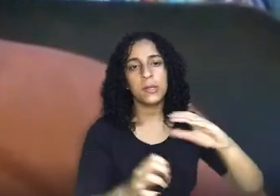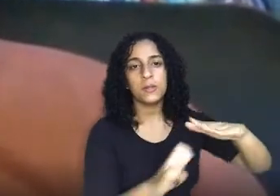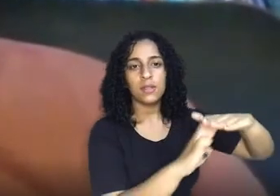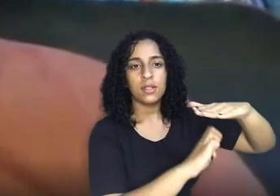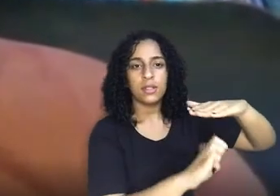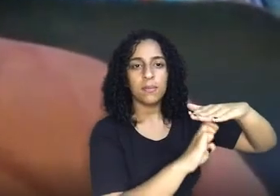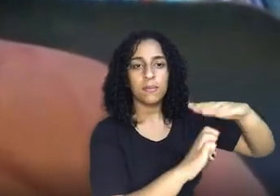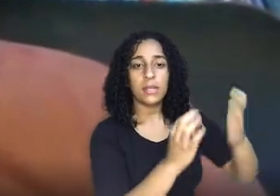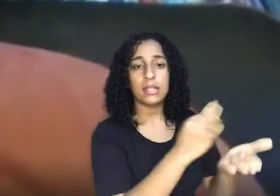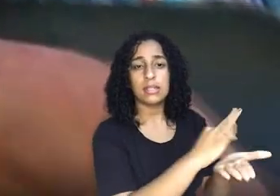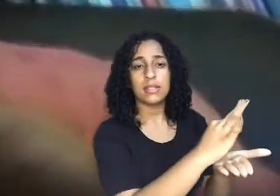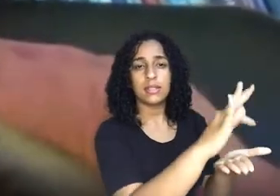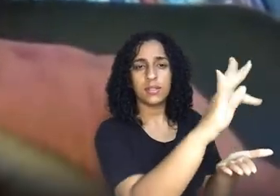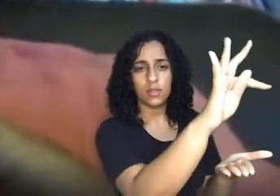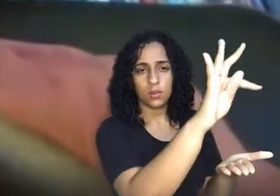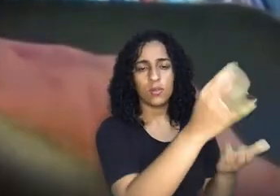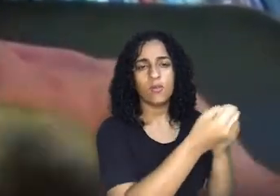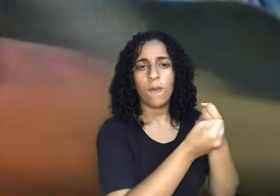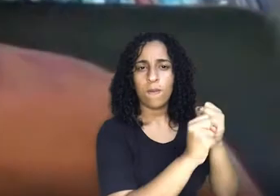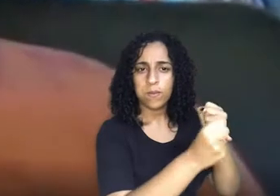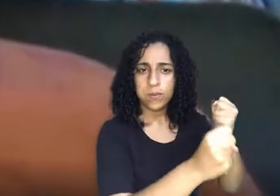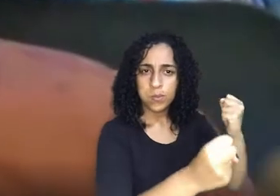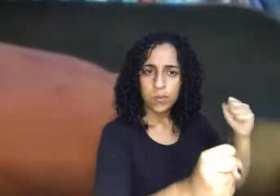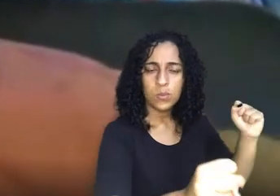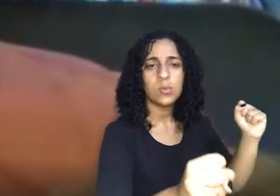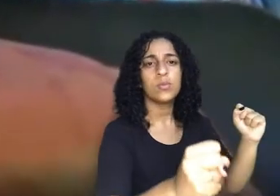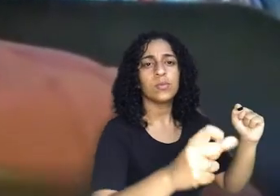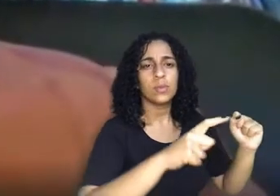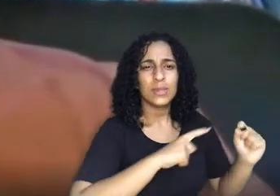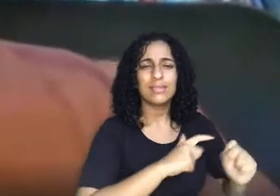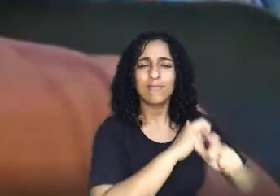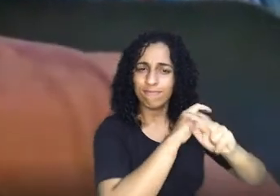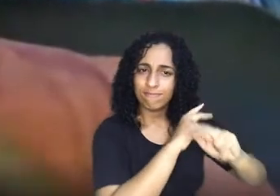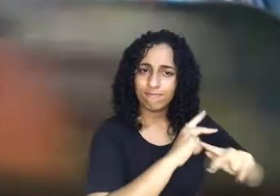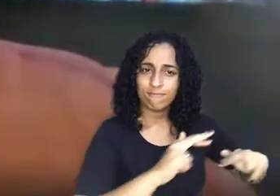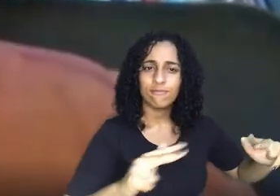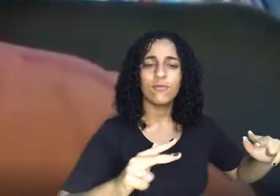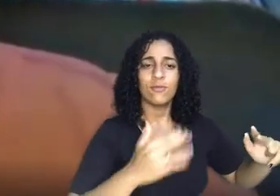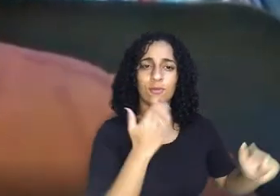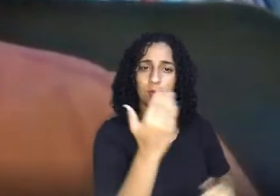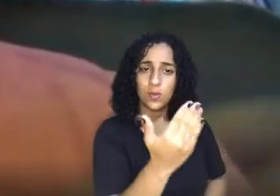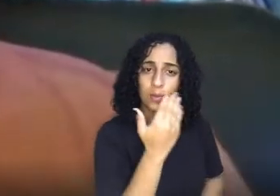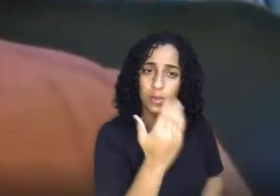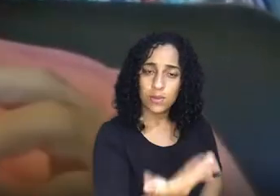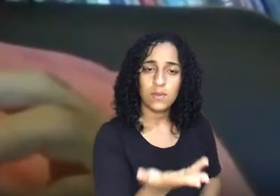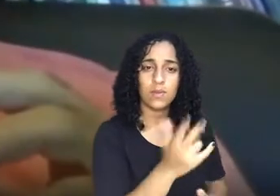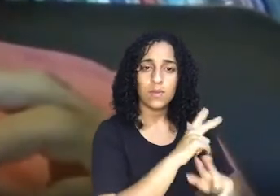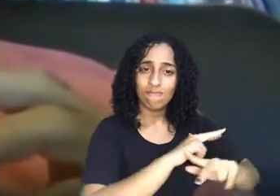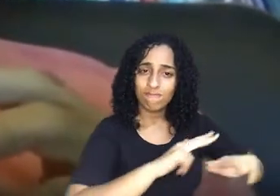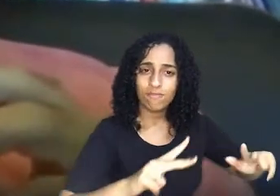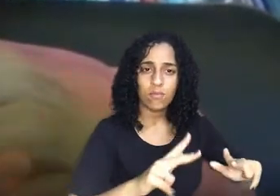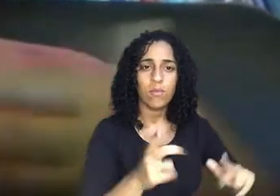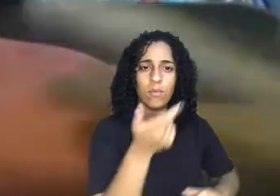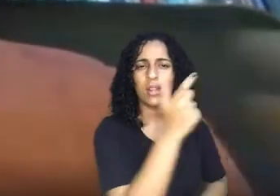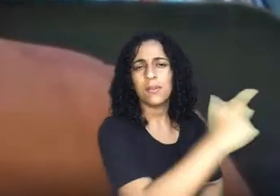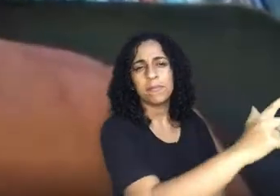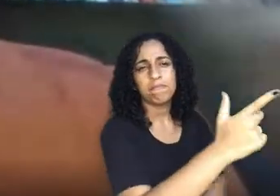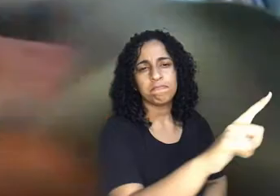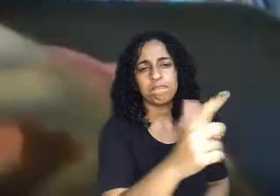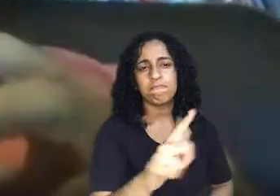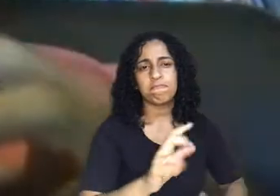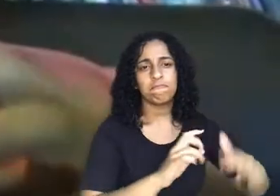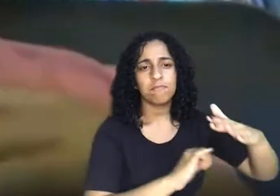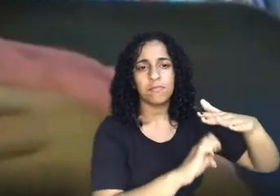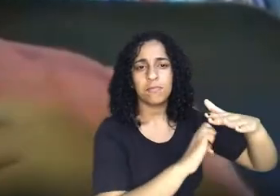companhias de tecnologia empresa gigantescas que tem várias frentes várias e várias